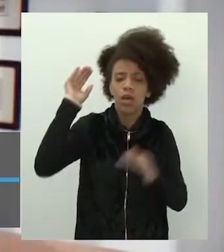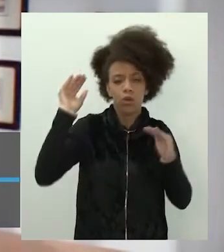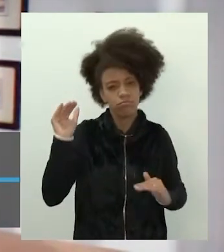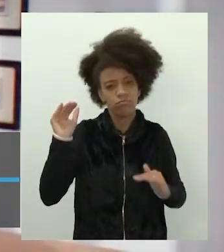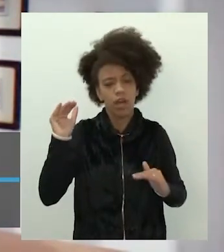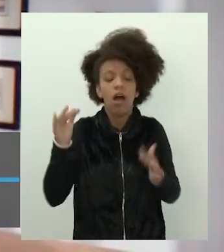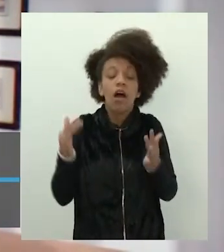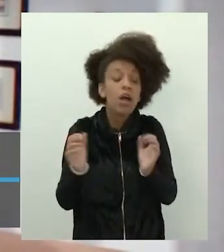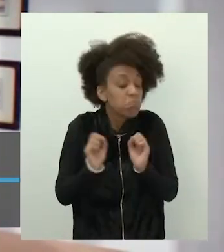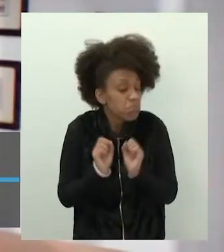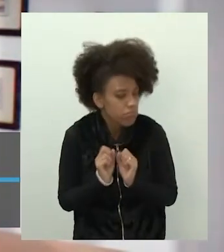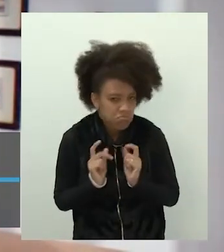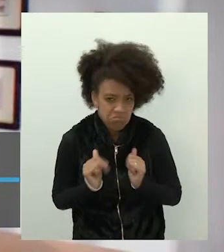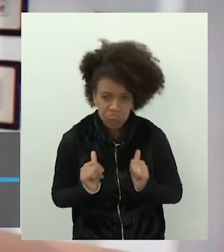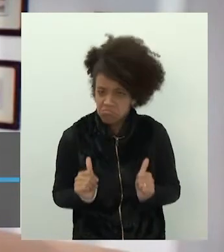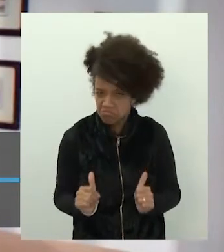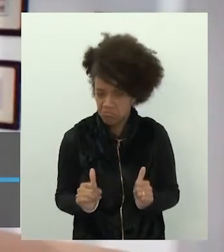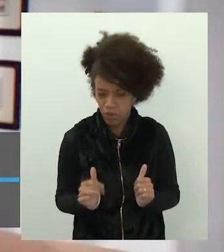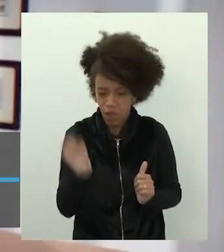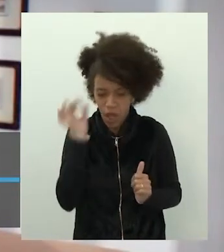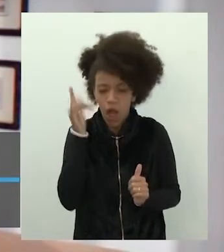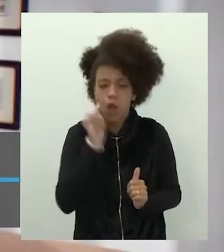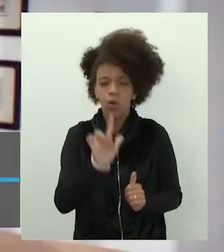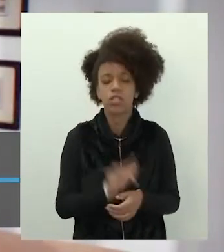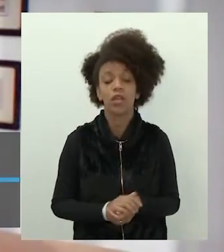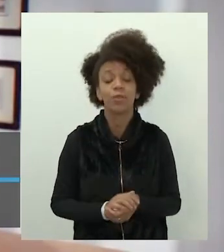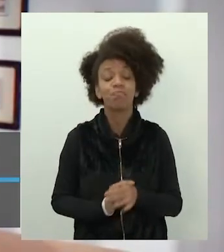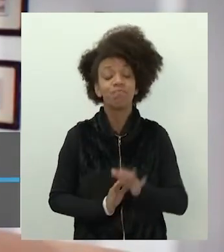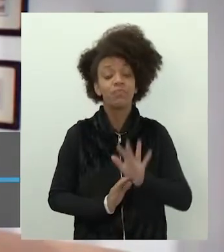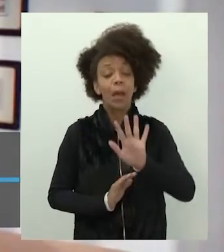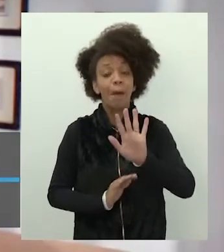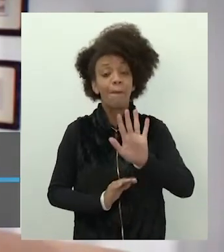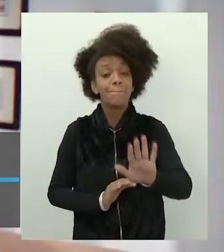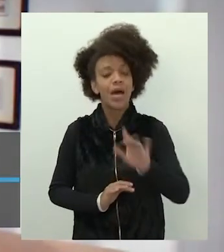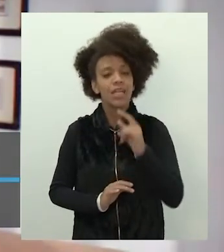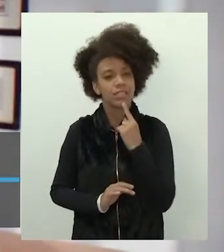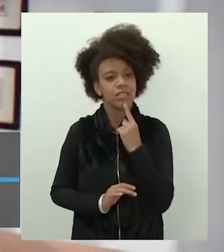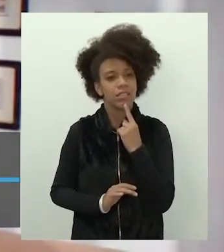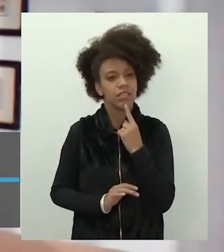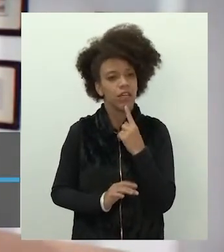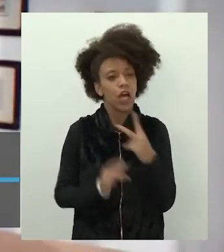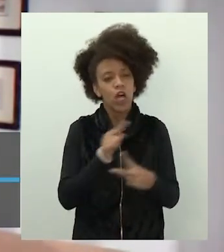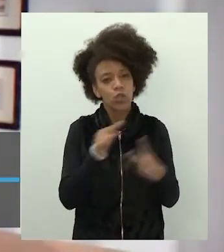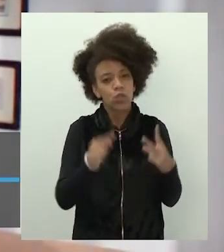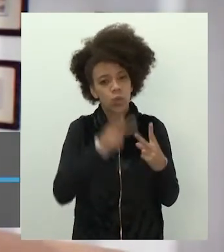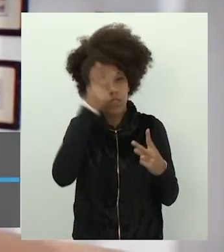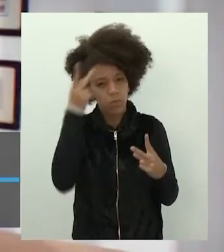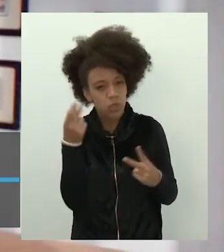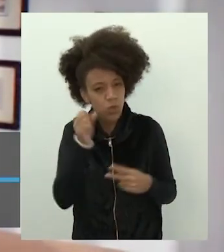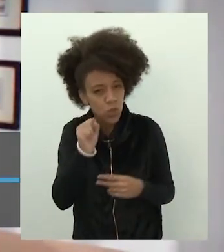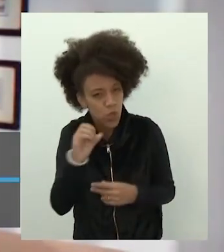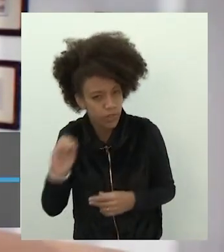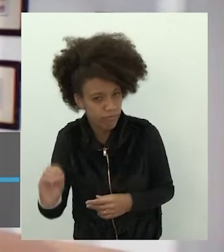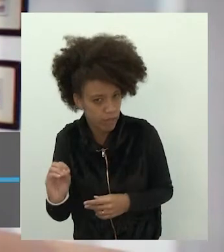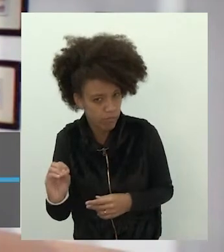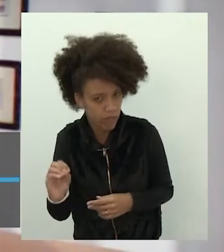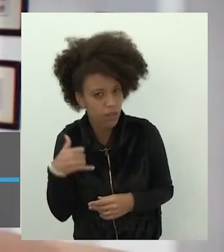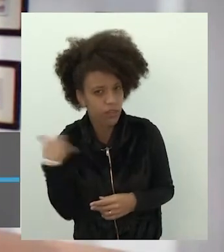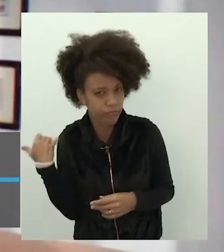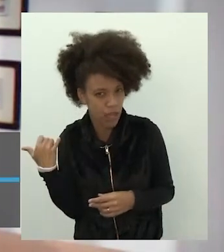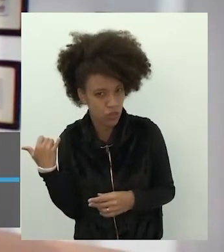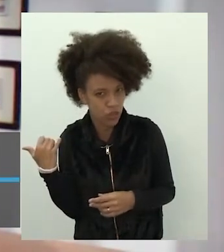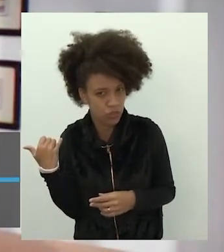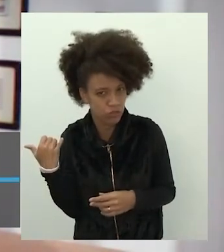enfim, dá para a gente pensar. Se eu falar em 2 pessoas de 80 anos, ou